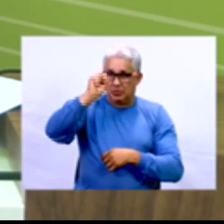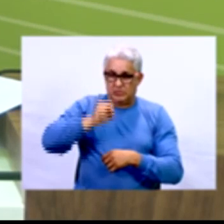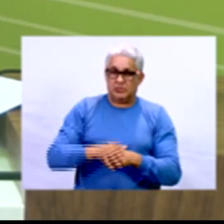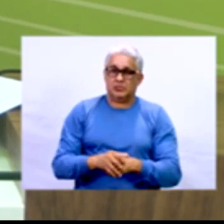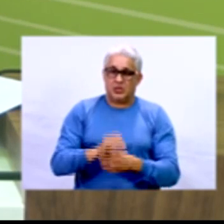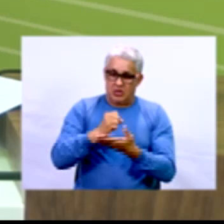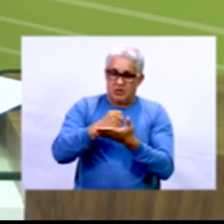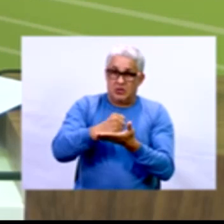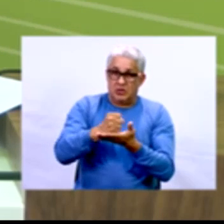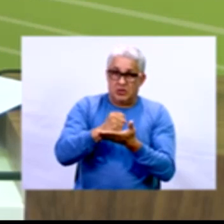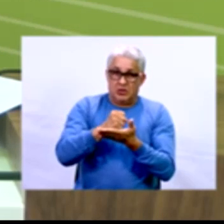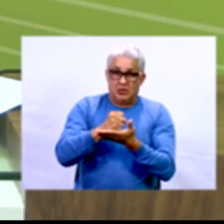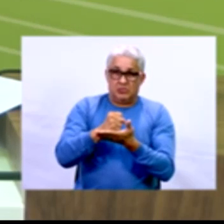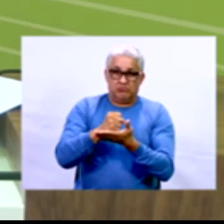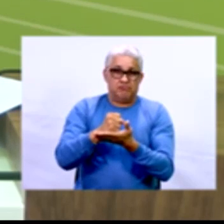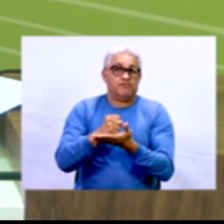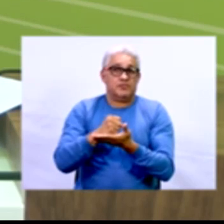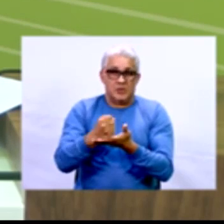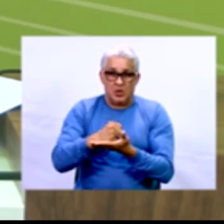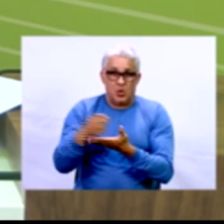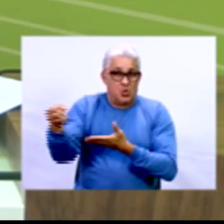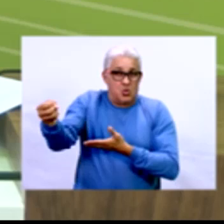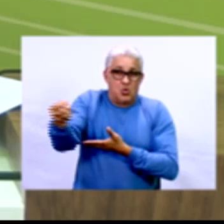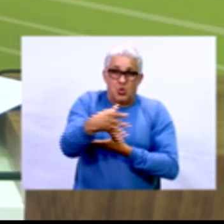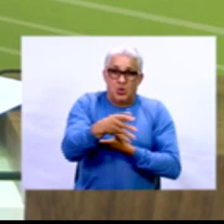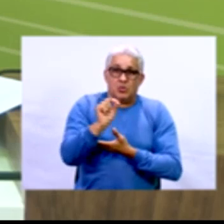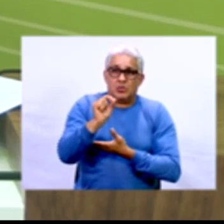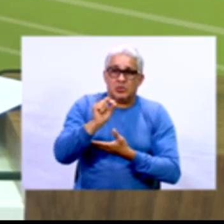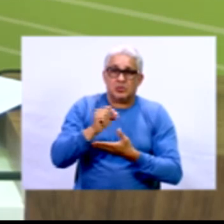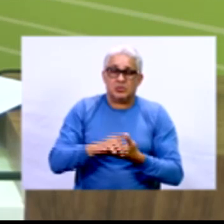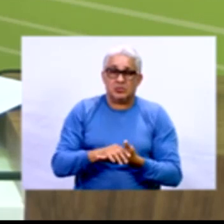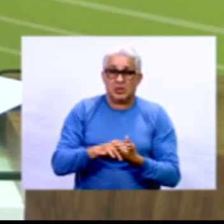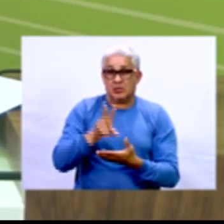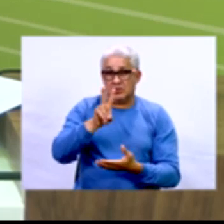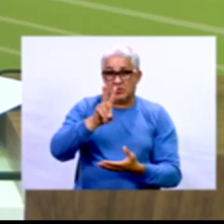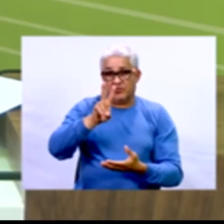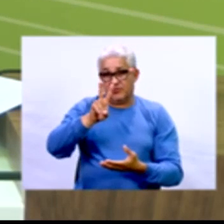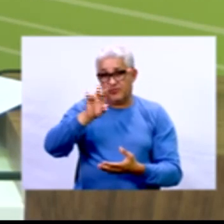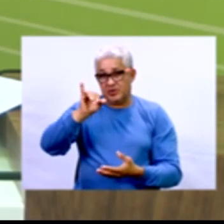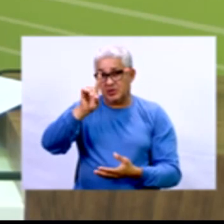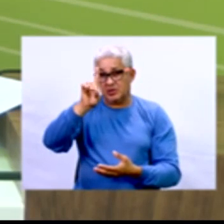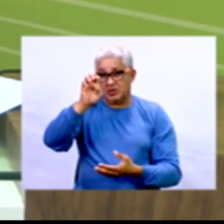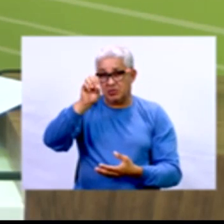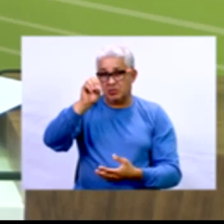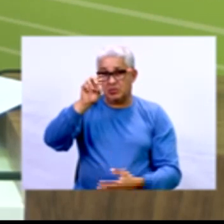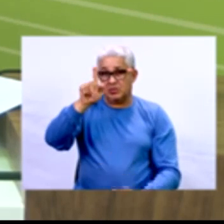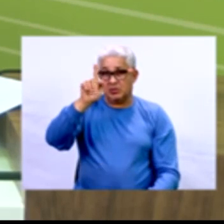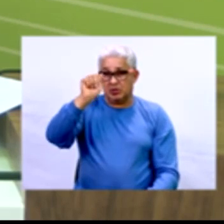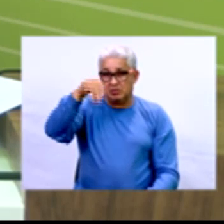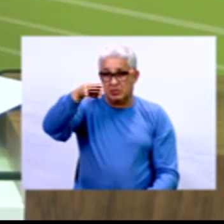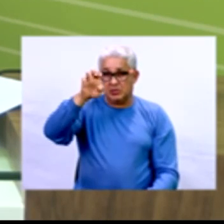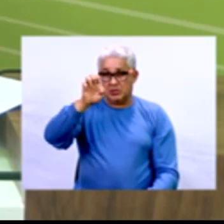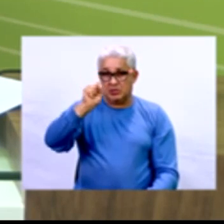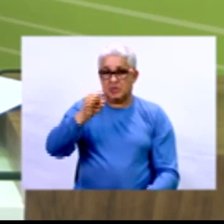gente fala, o que é uma console? É o popular videogame. Só que com a evolução, também a